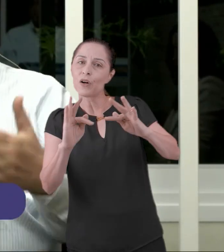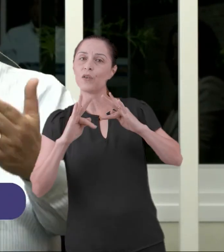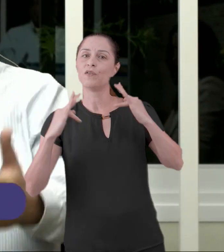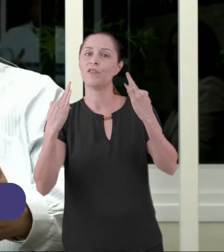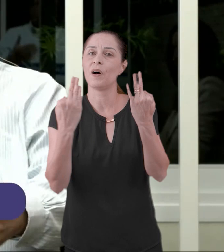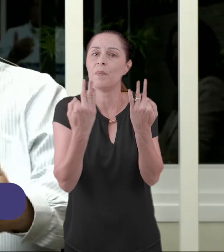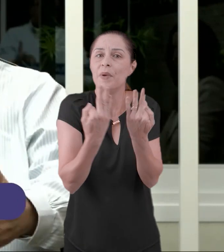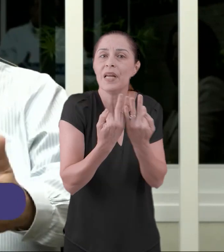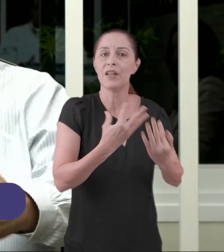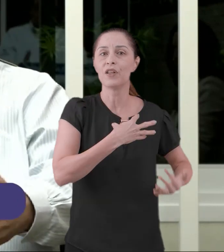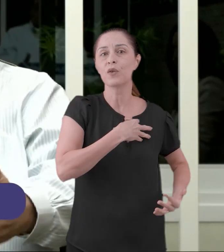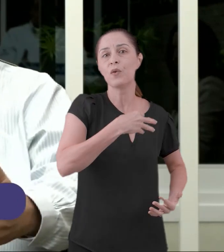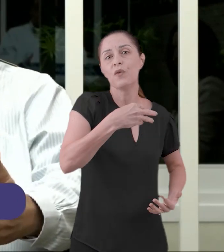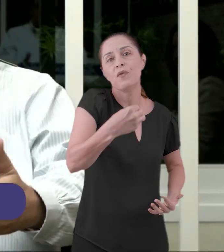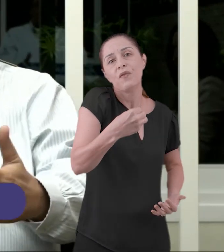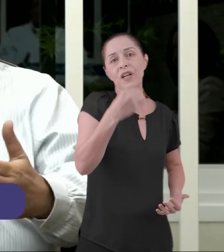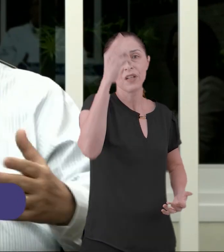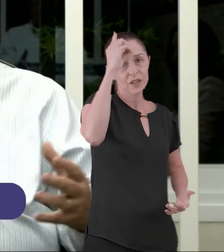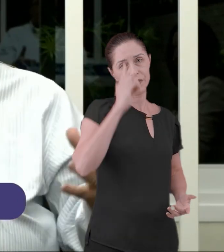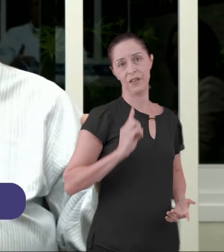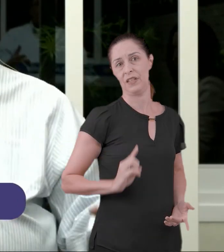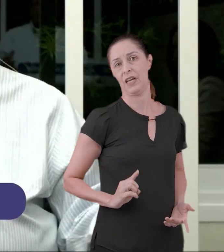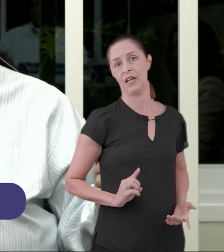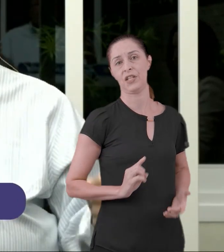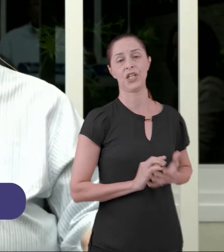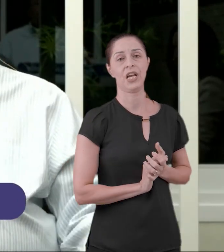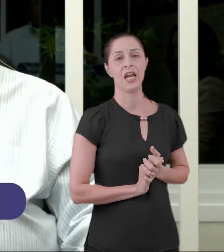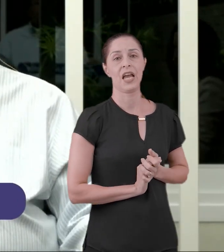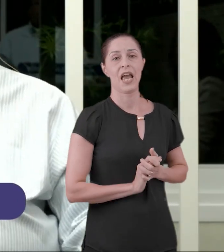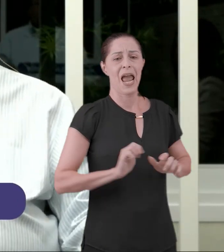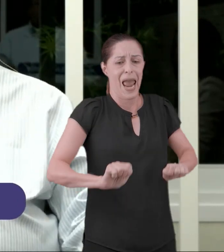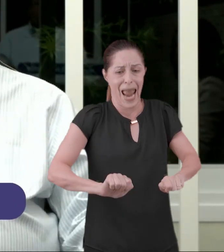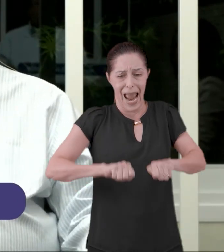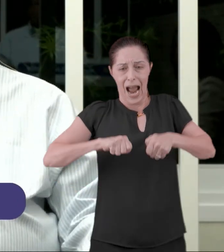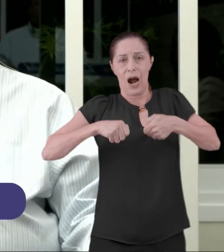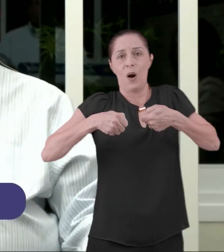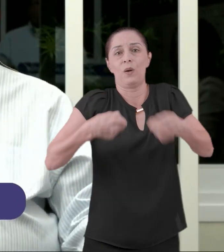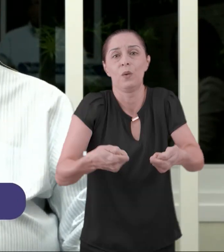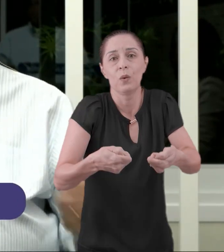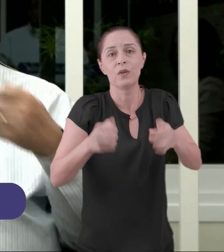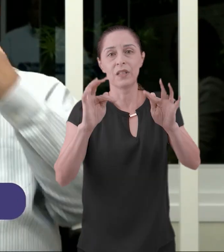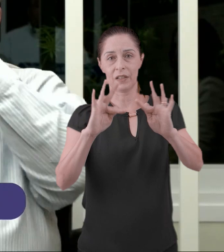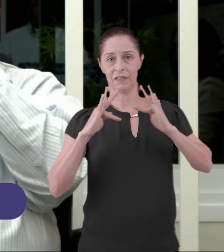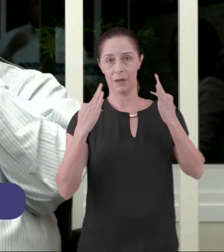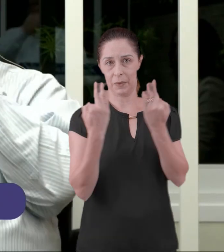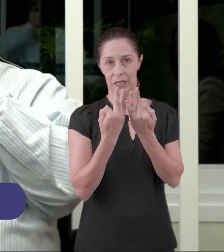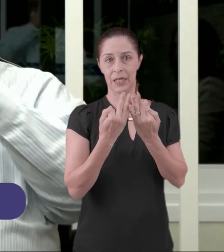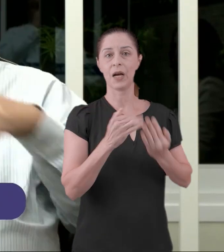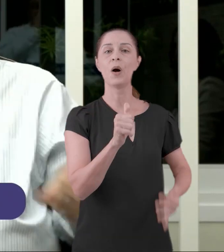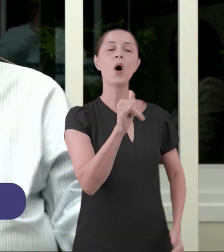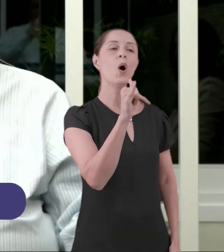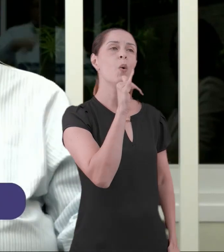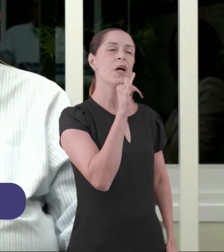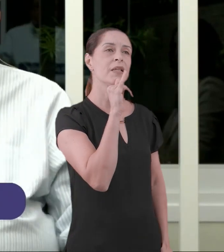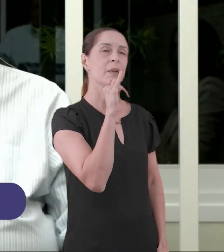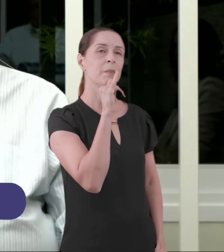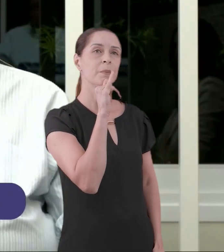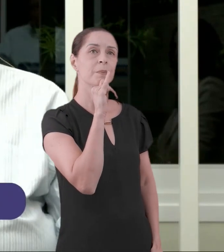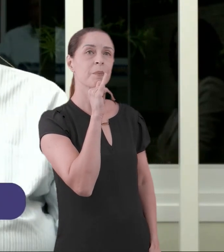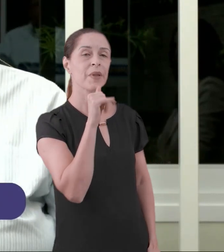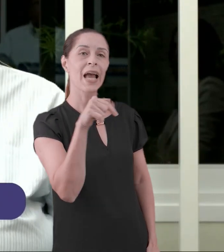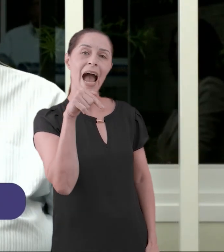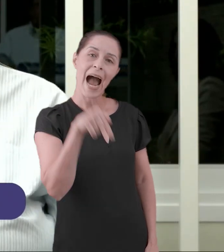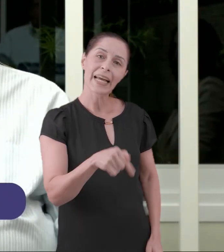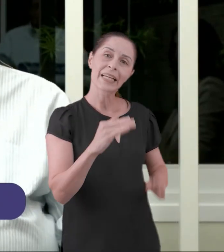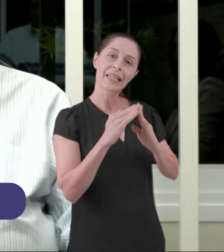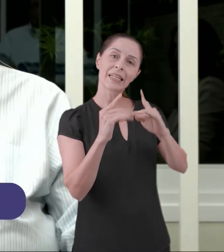pessoa deficiente, é a luta da família, né? Sim. Nós temos um caso aqui na igreja mesmo, de uma família que tem